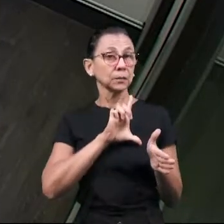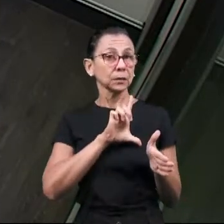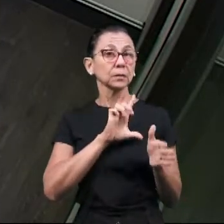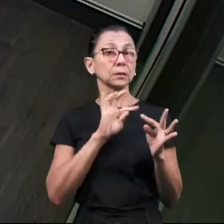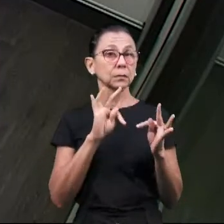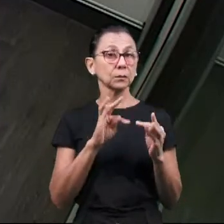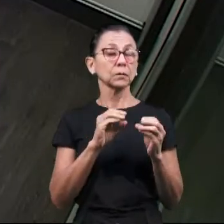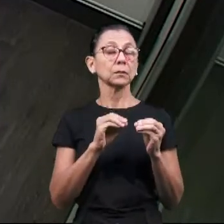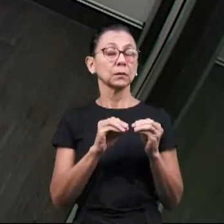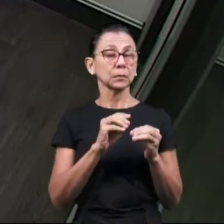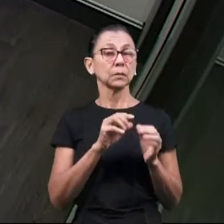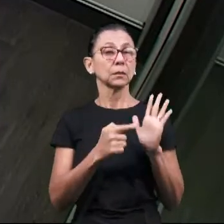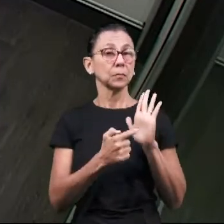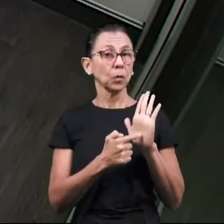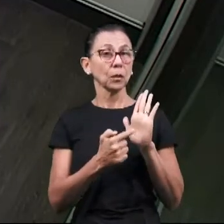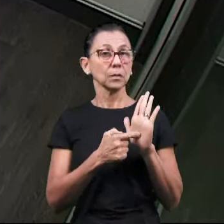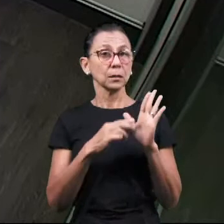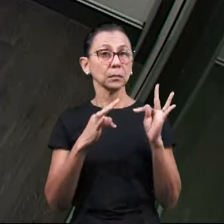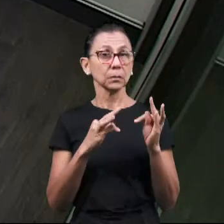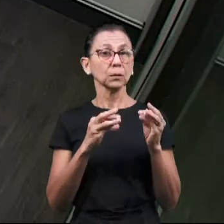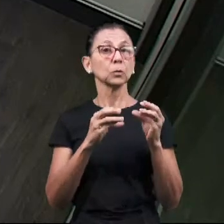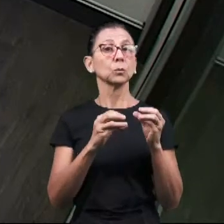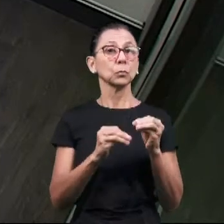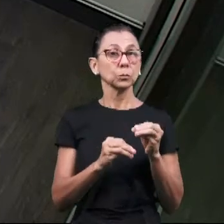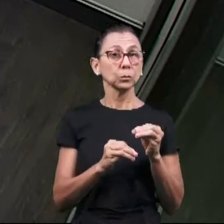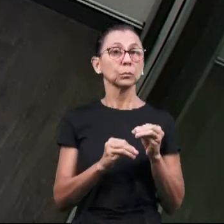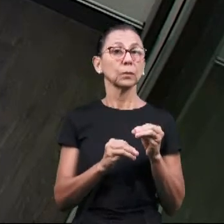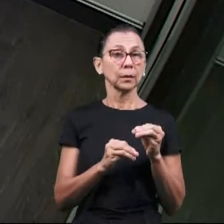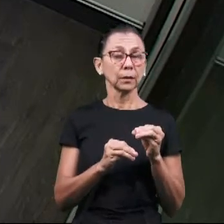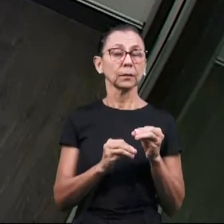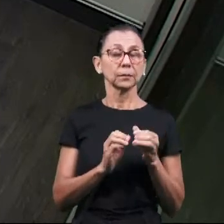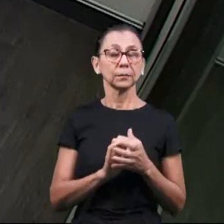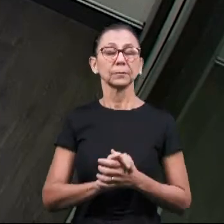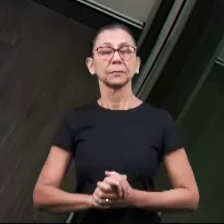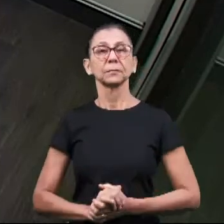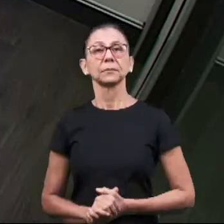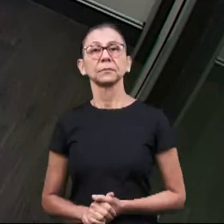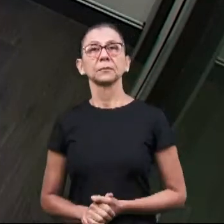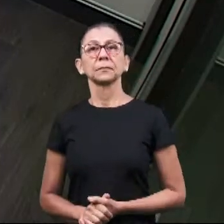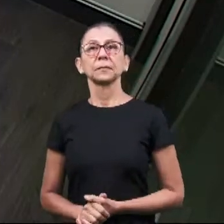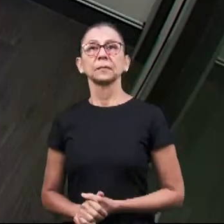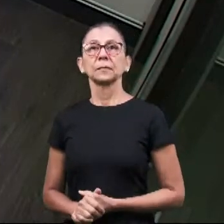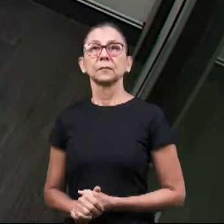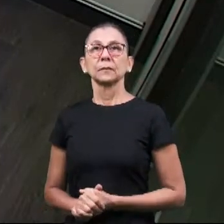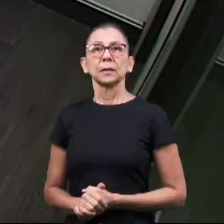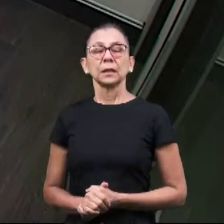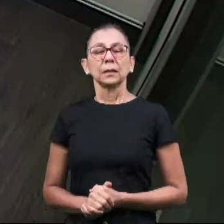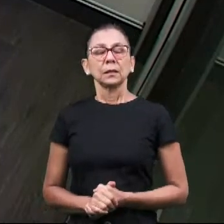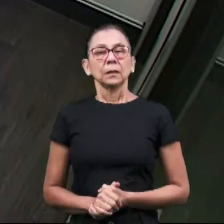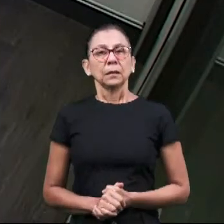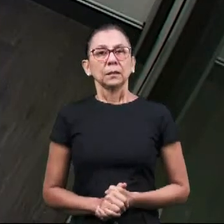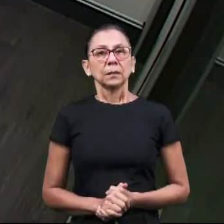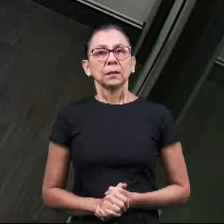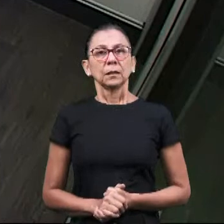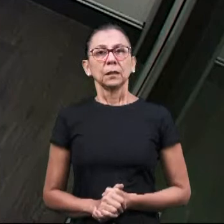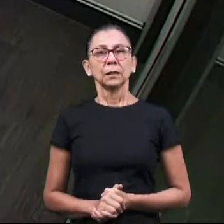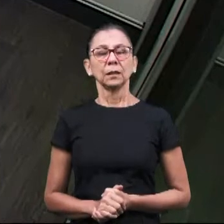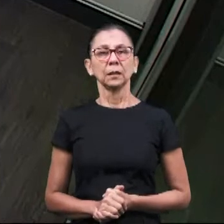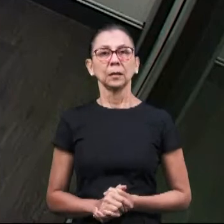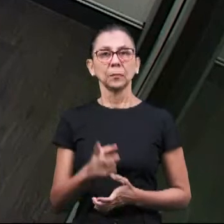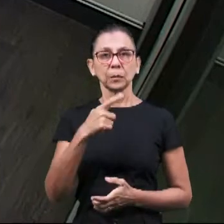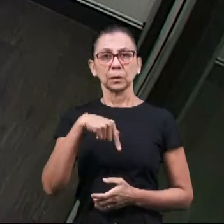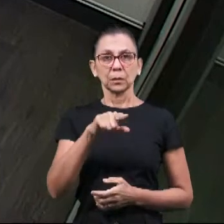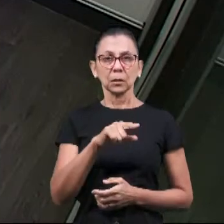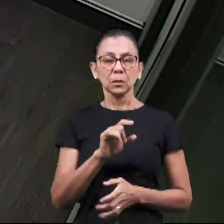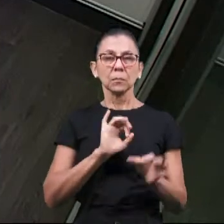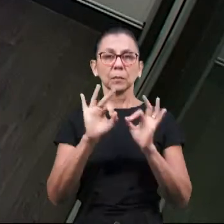se antecipa, ele mostra tudo antes. Ele se antecipa em mostrar as coisas, para nós não sermos pegos de surpresa. Então, no meu caso,